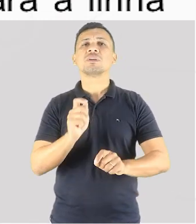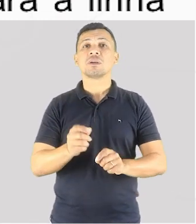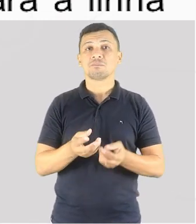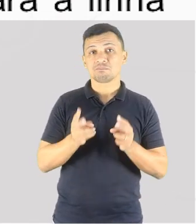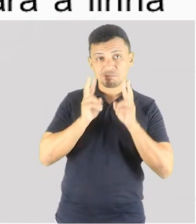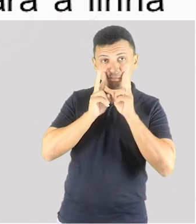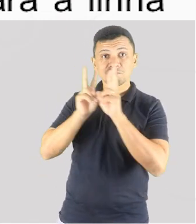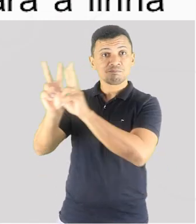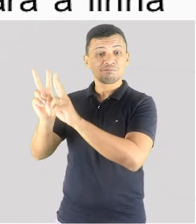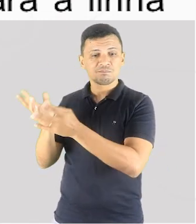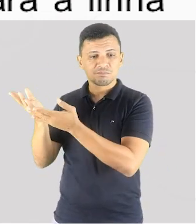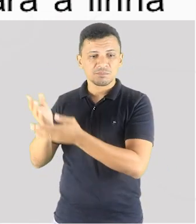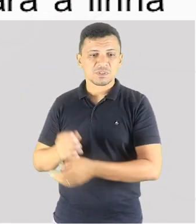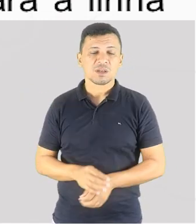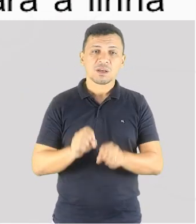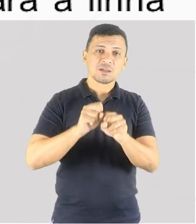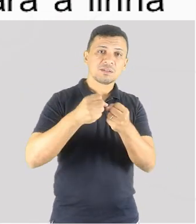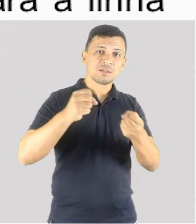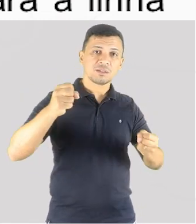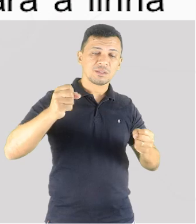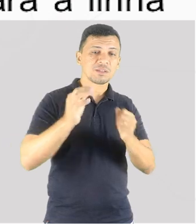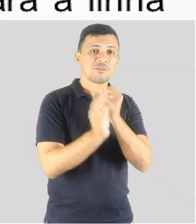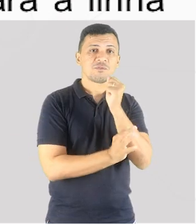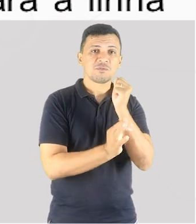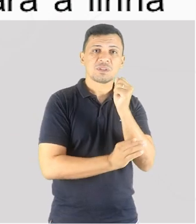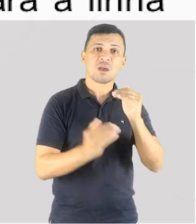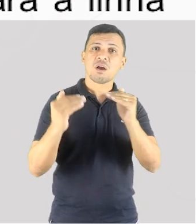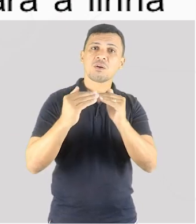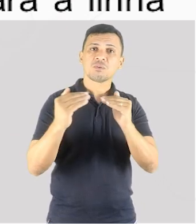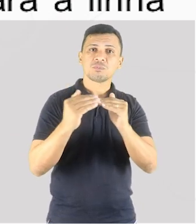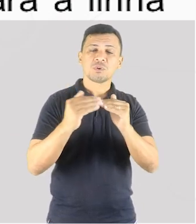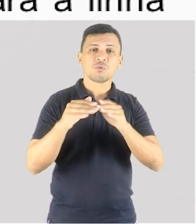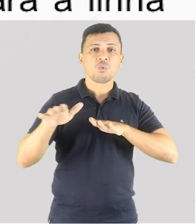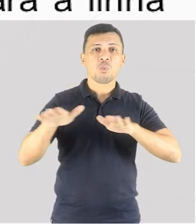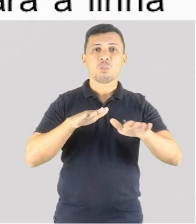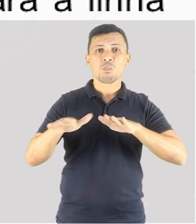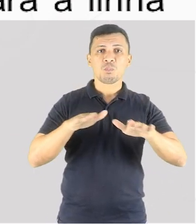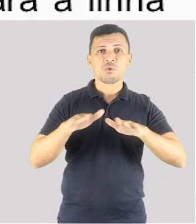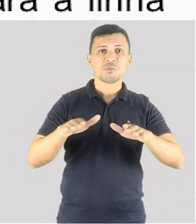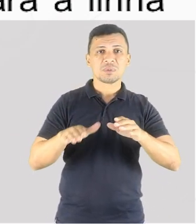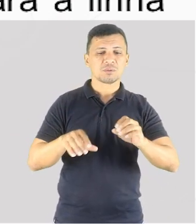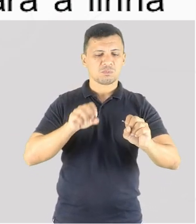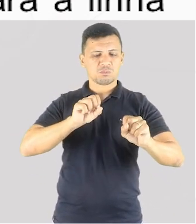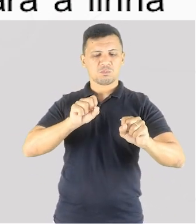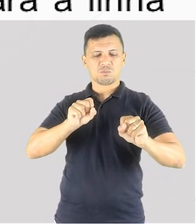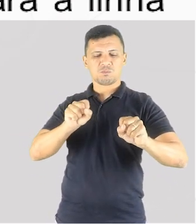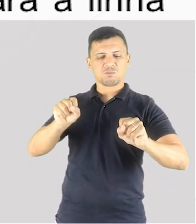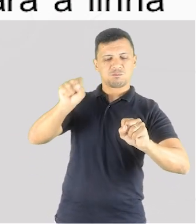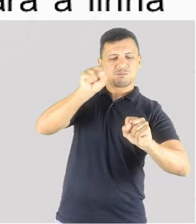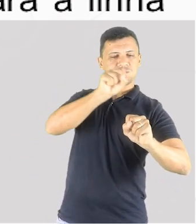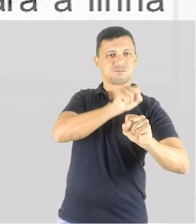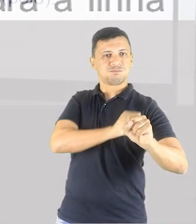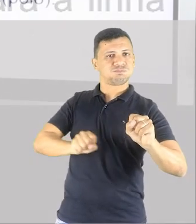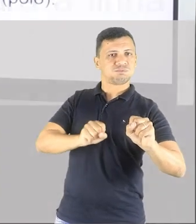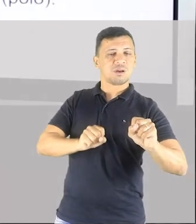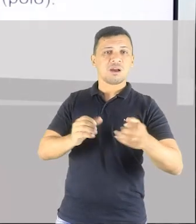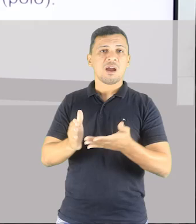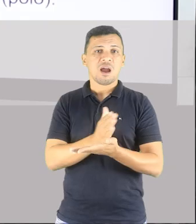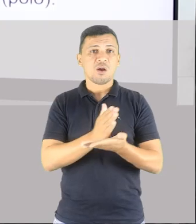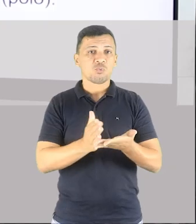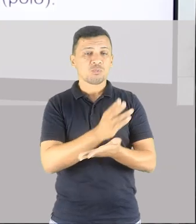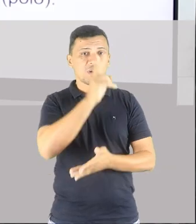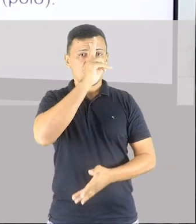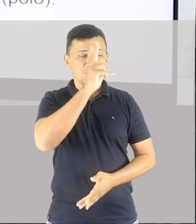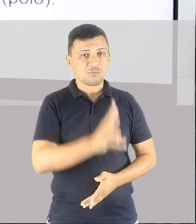ver aqui, ó. Grandeza física associada ao movimento de rotação de um determinado corpo em razão da ação de uma força